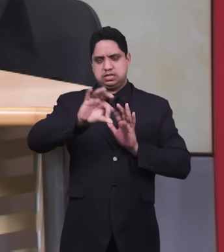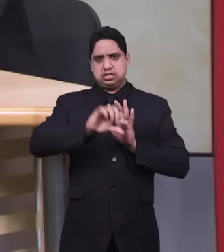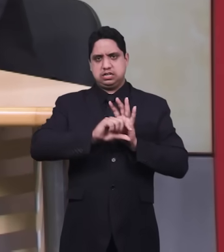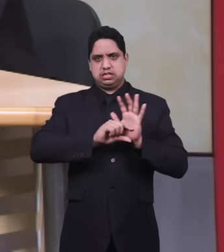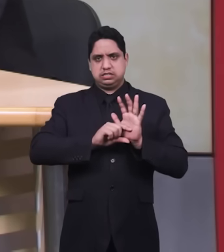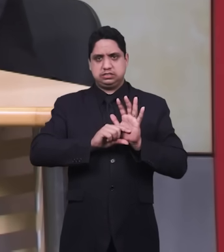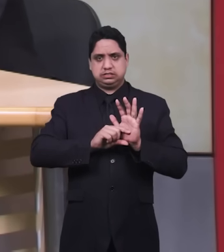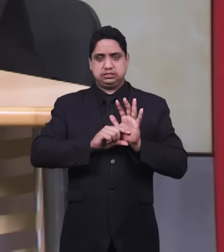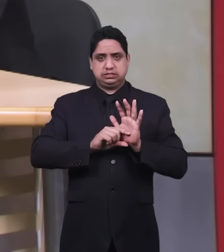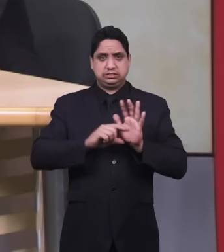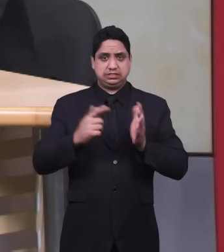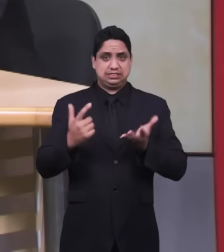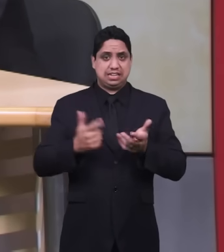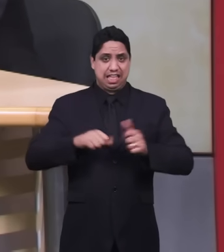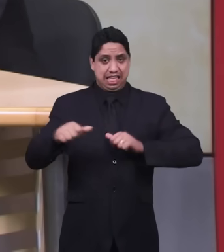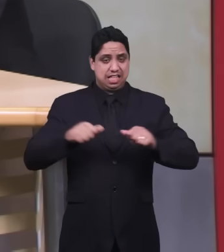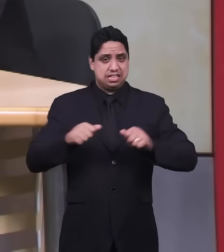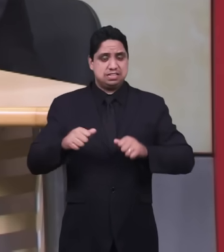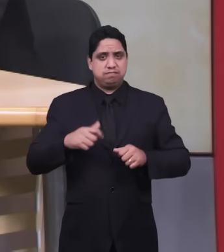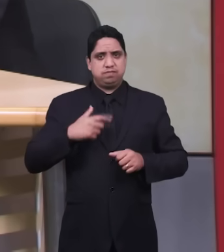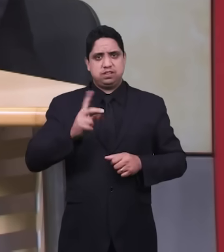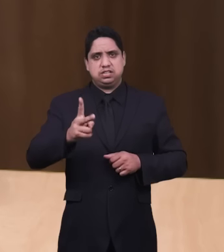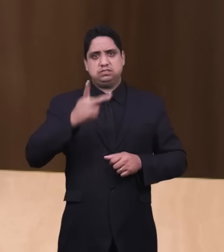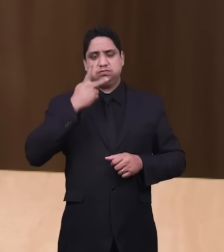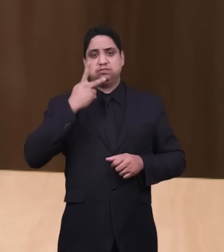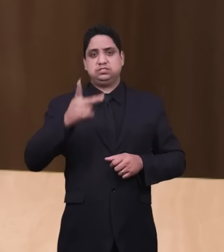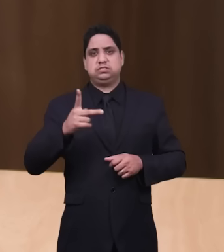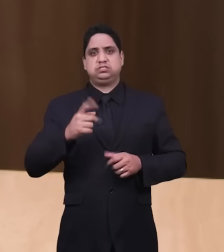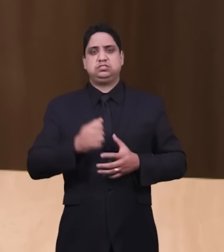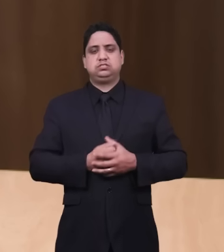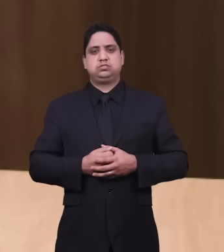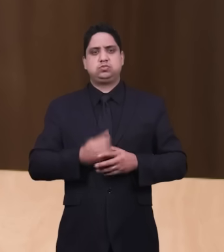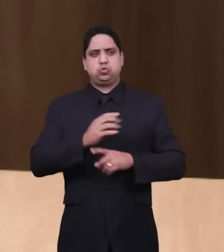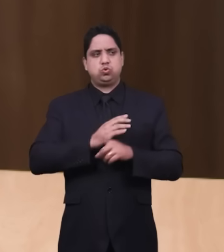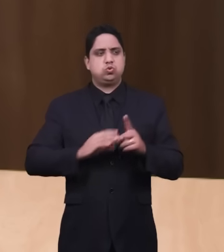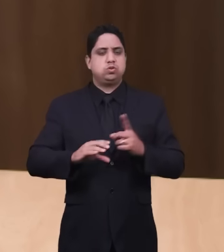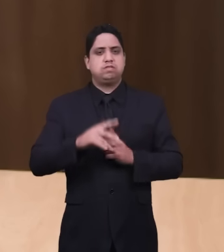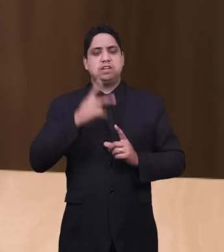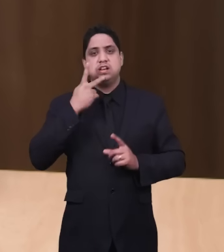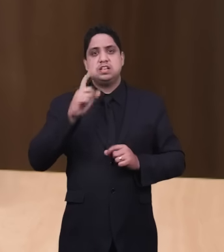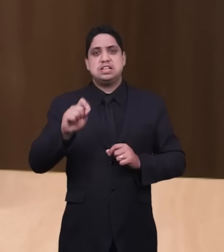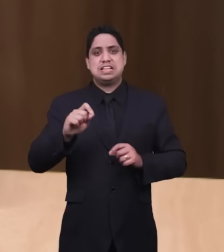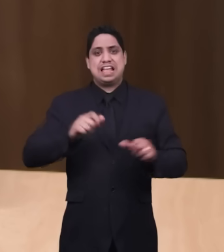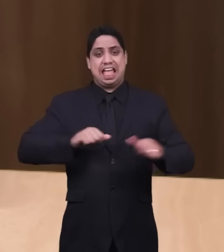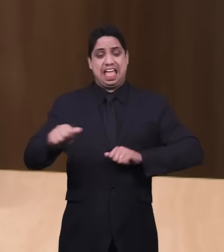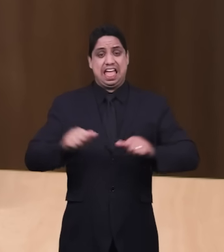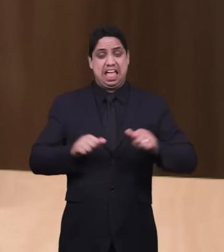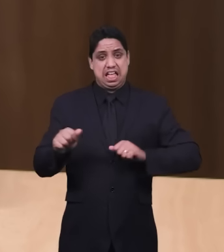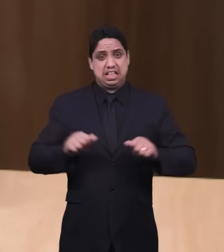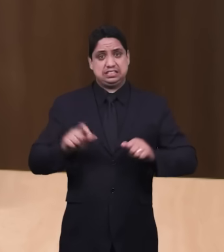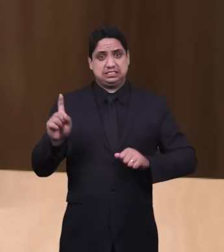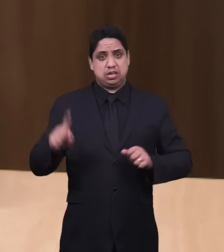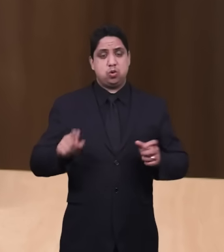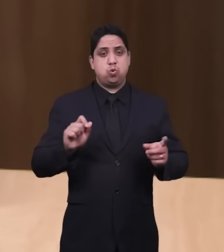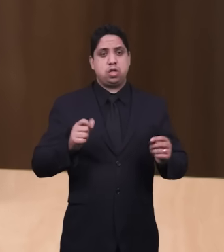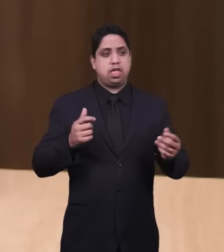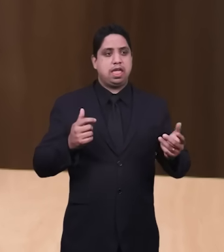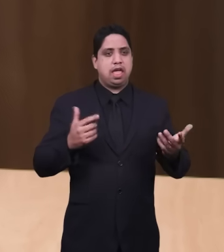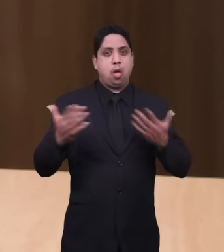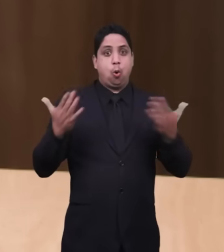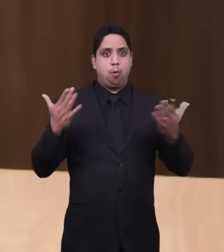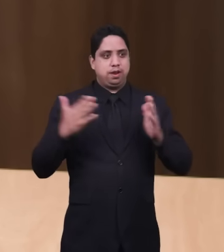livro de Atos, eu sempre digo, né, quando discuto sobre isso, que o livro de Atos é a fisiologia da igreja. Você não